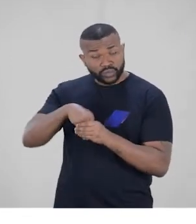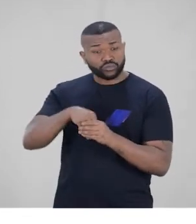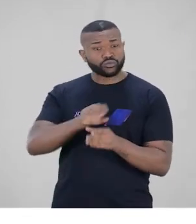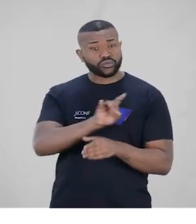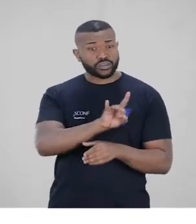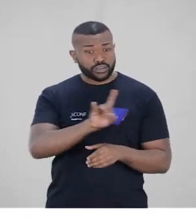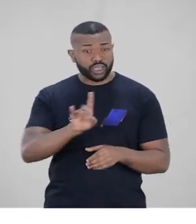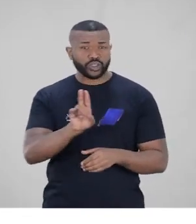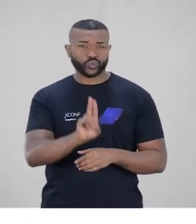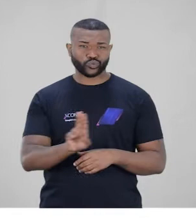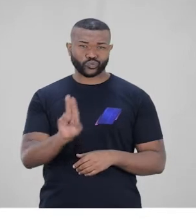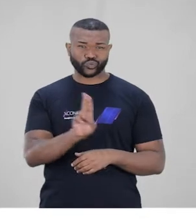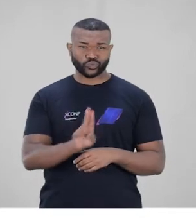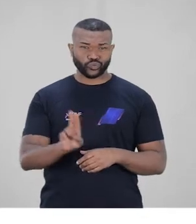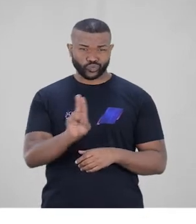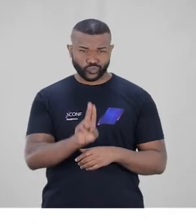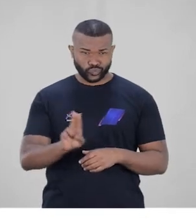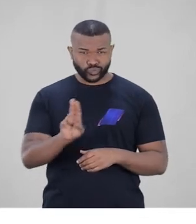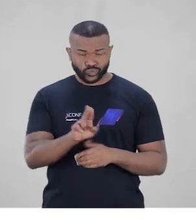presentes em cada aplicação.